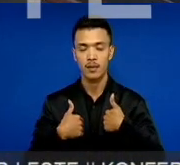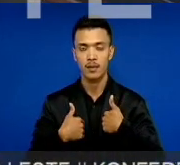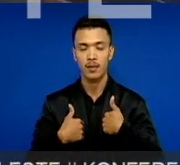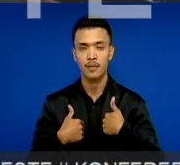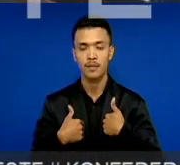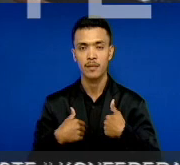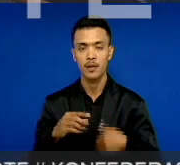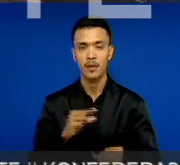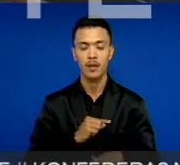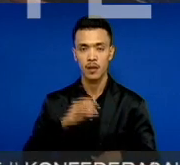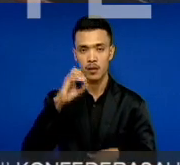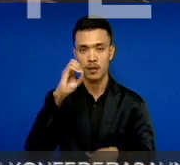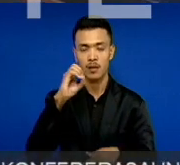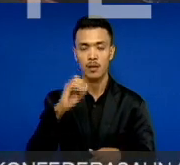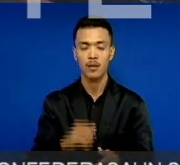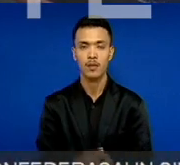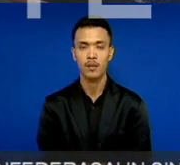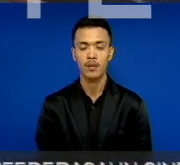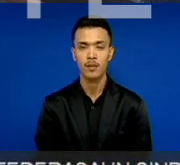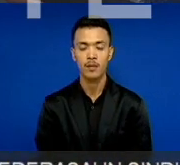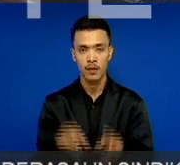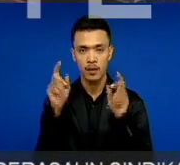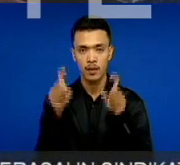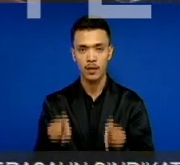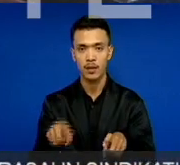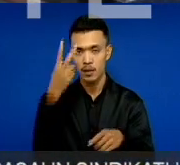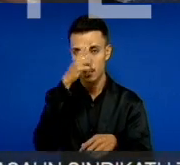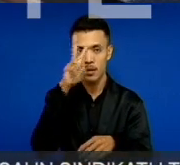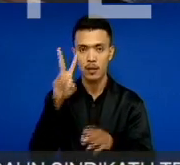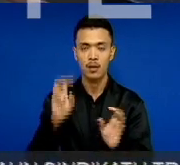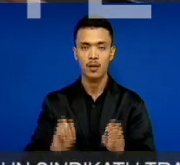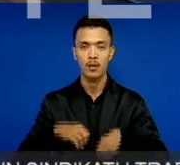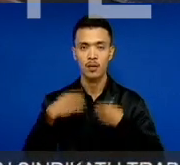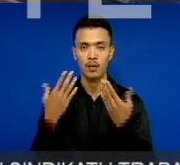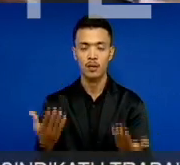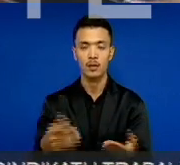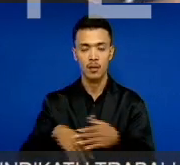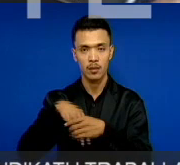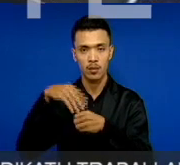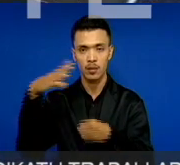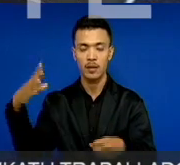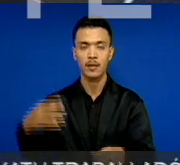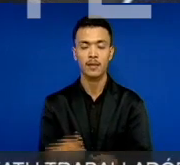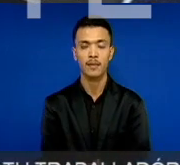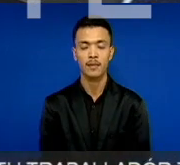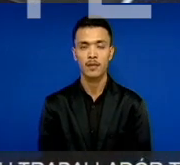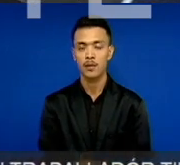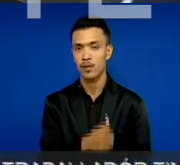e pleno, né, coitado, tem garé, o ensaio, belo indulto, belo sai. E isso é